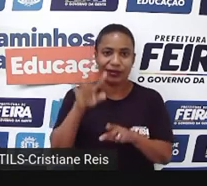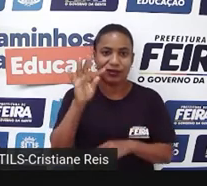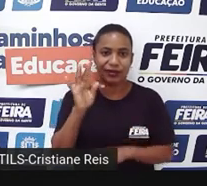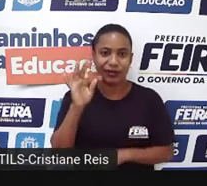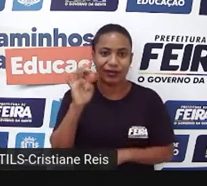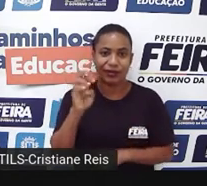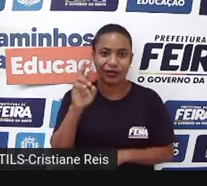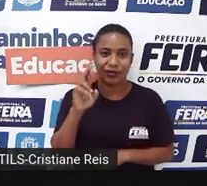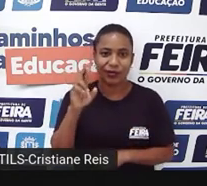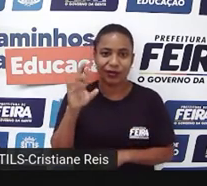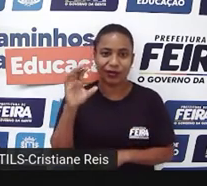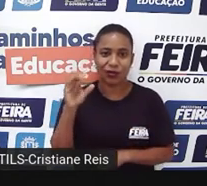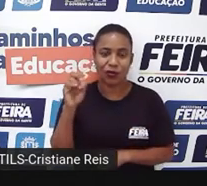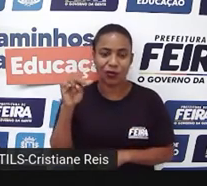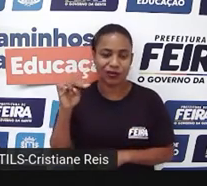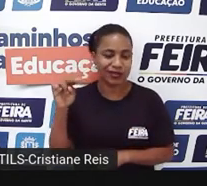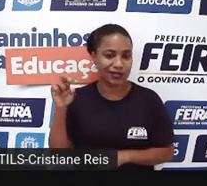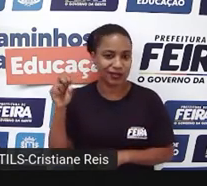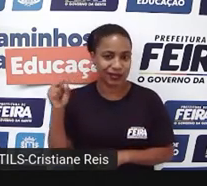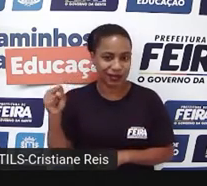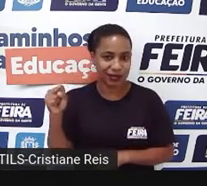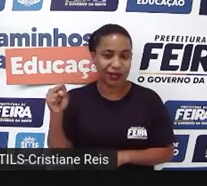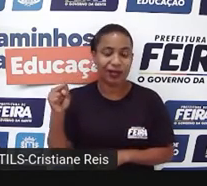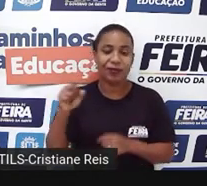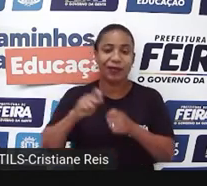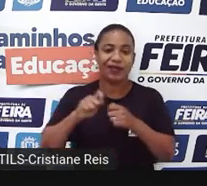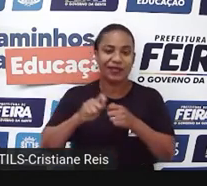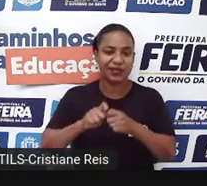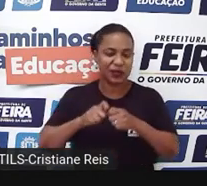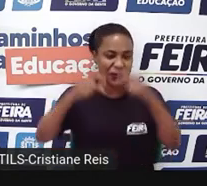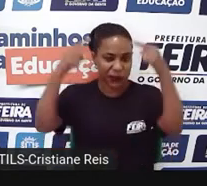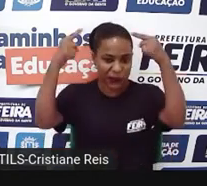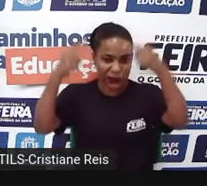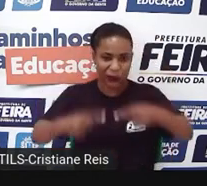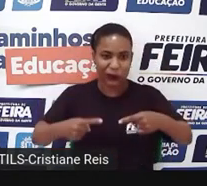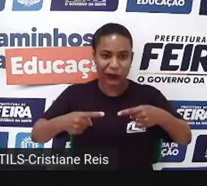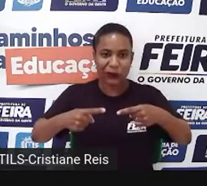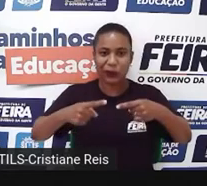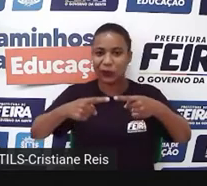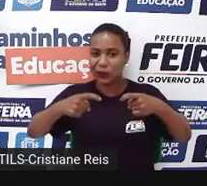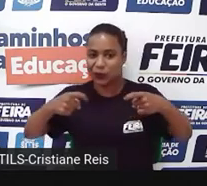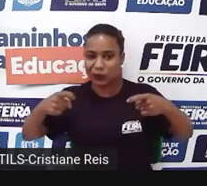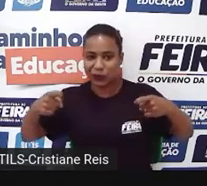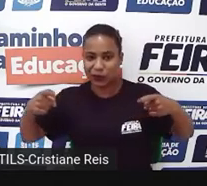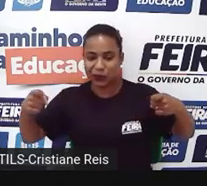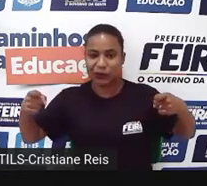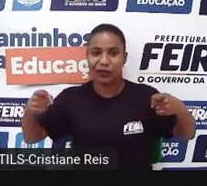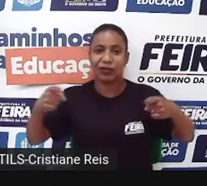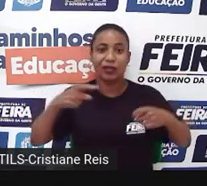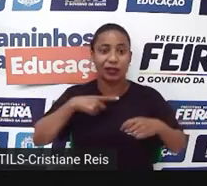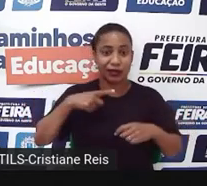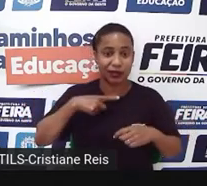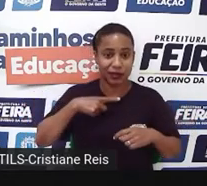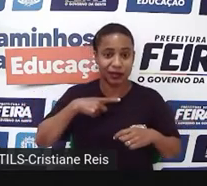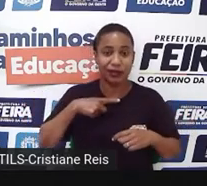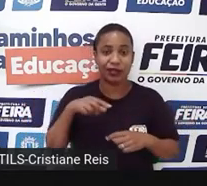como Terracons, para a batalha na Terra entre os Autobots e